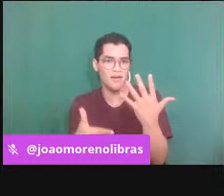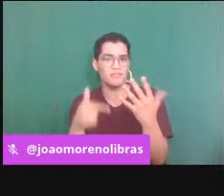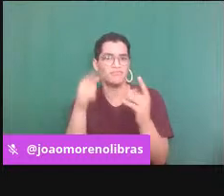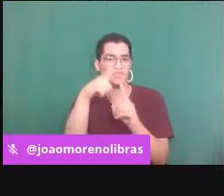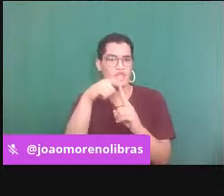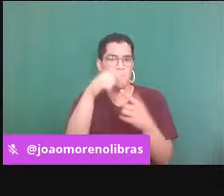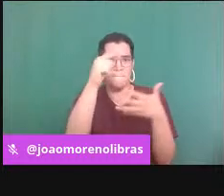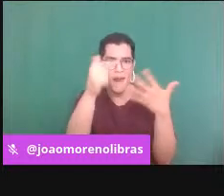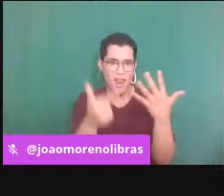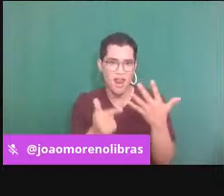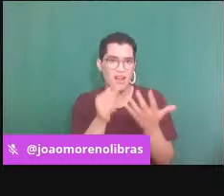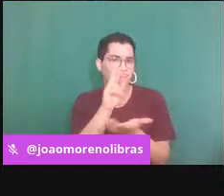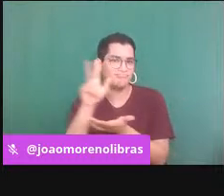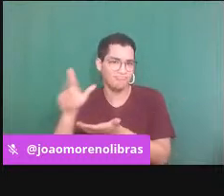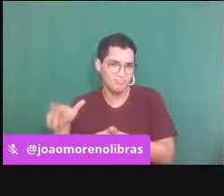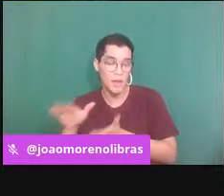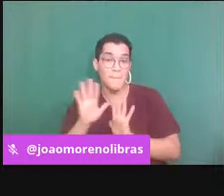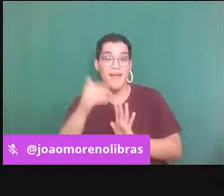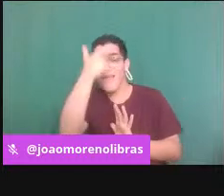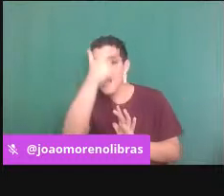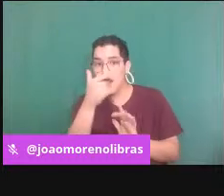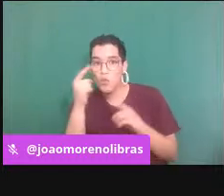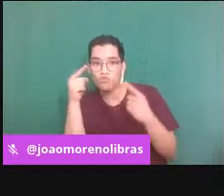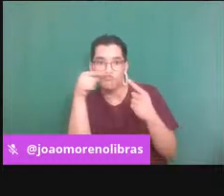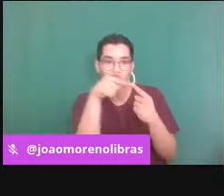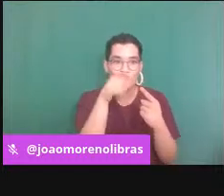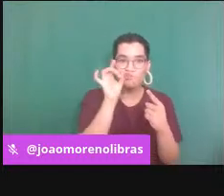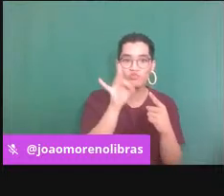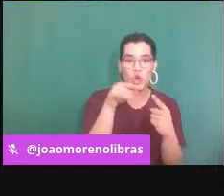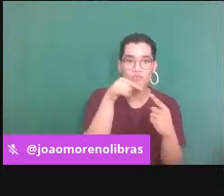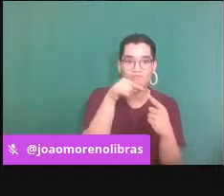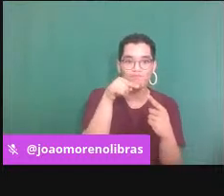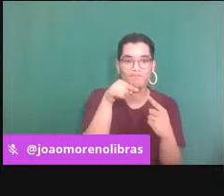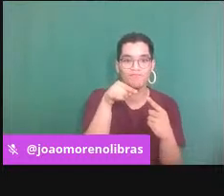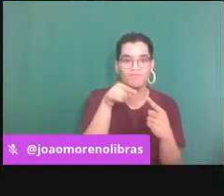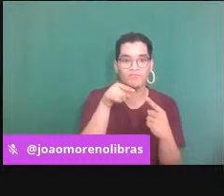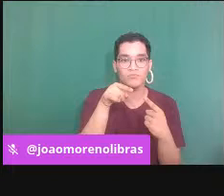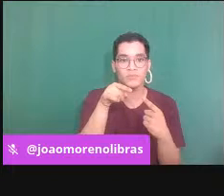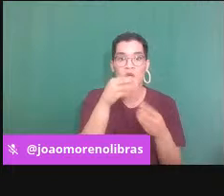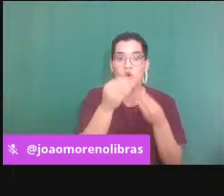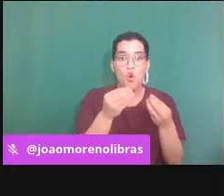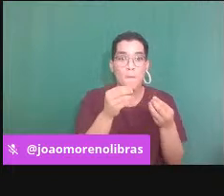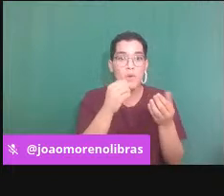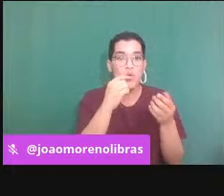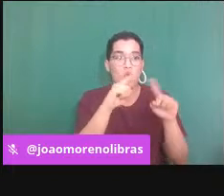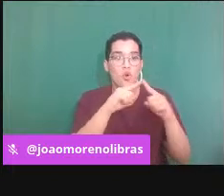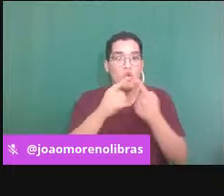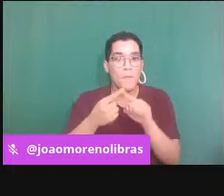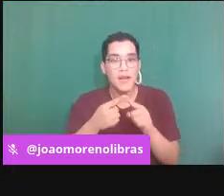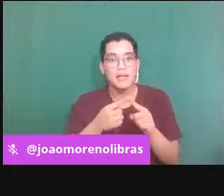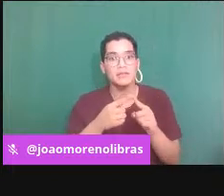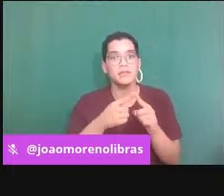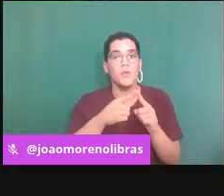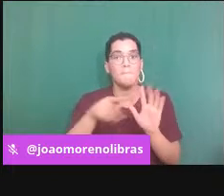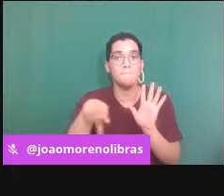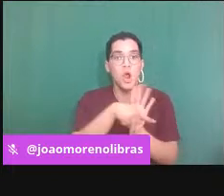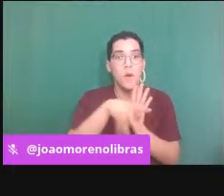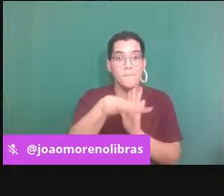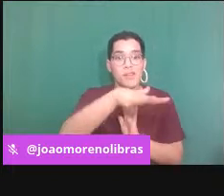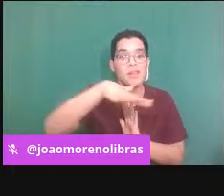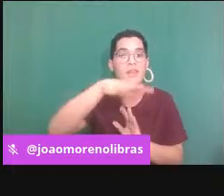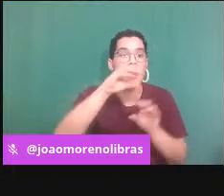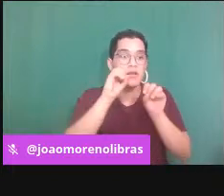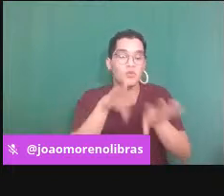procedimentos teórico-metodológicos e refletir sobre combinações para o ensino, né? Passando agora, então, ao